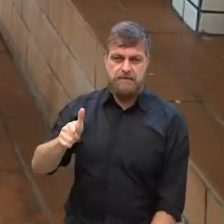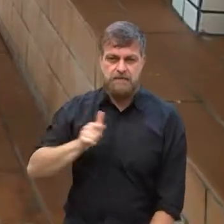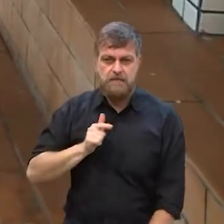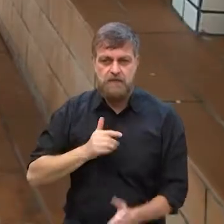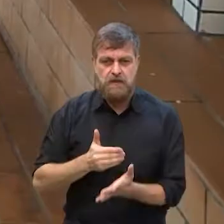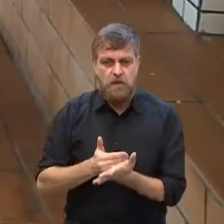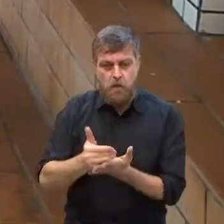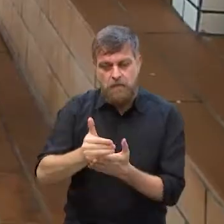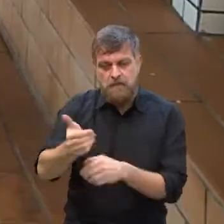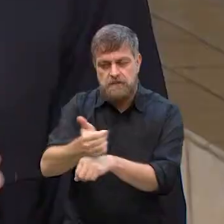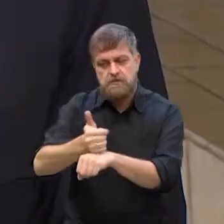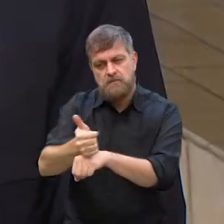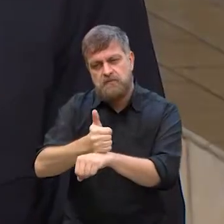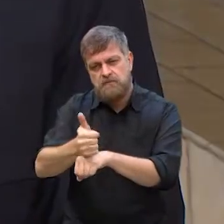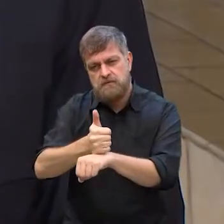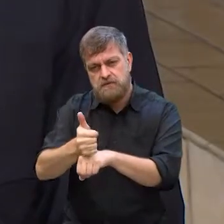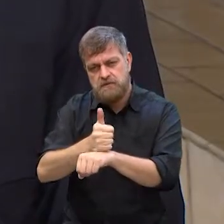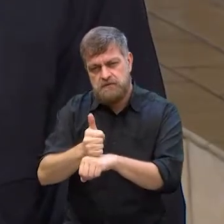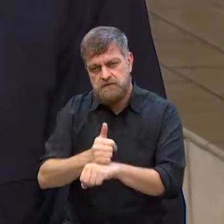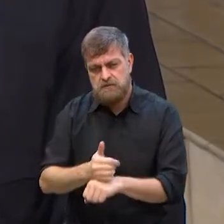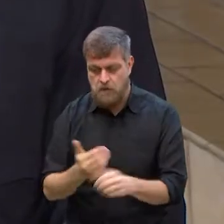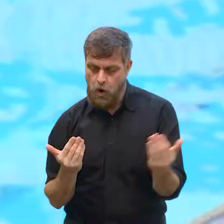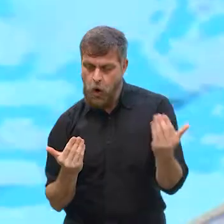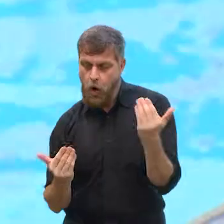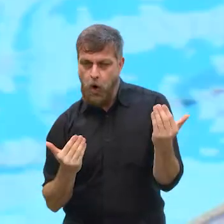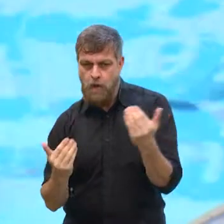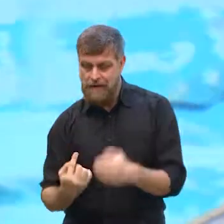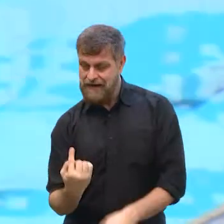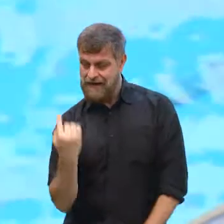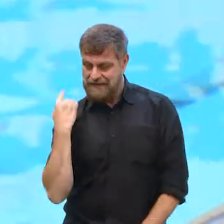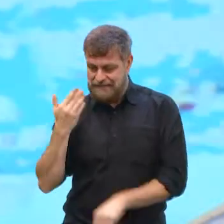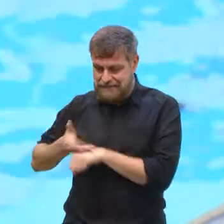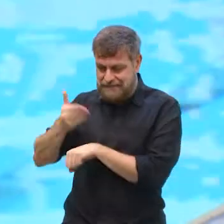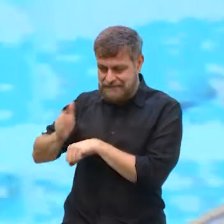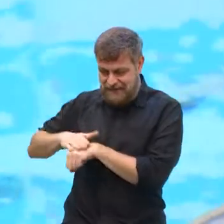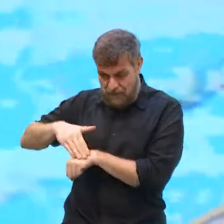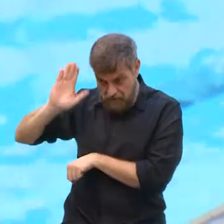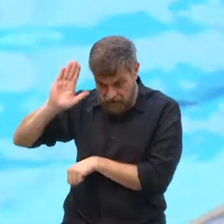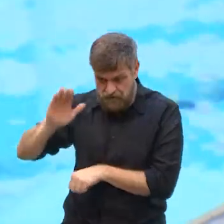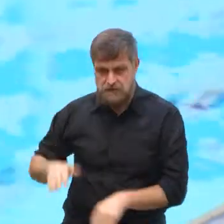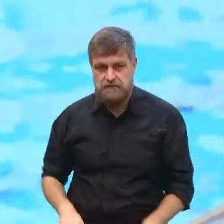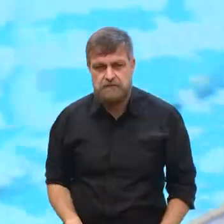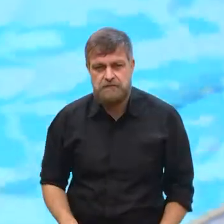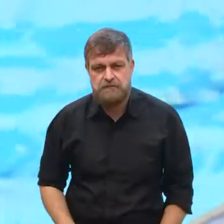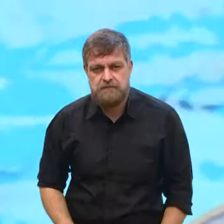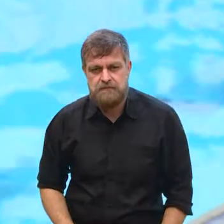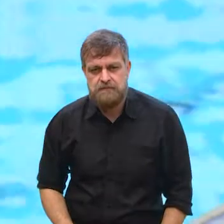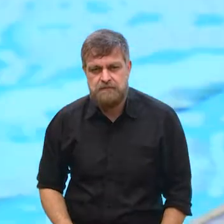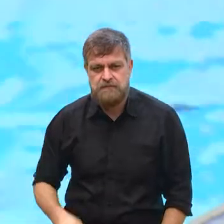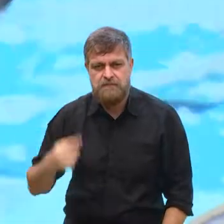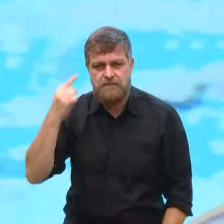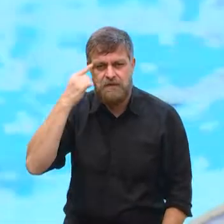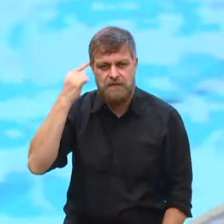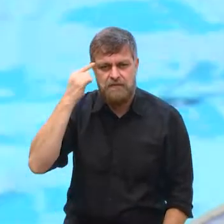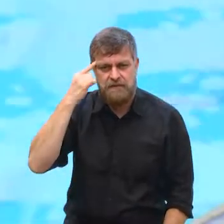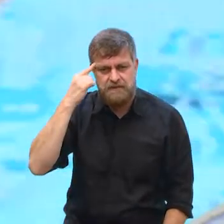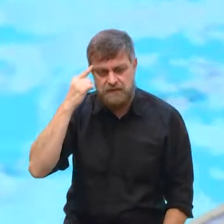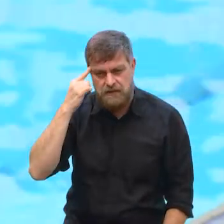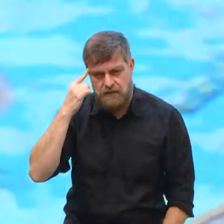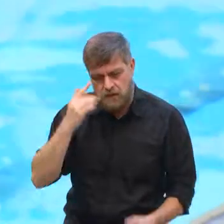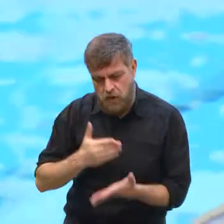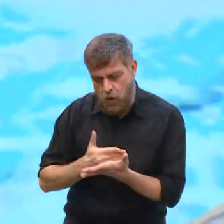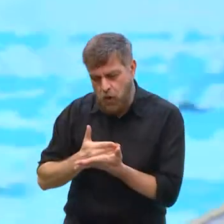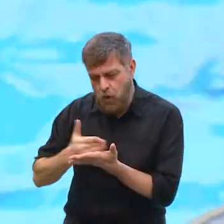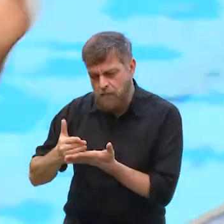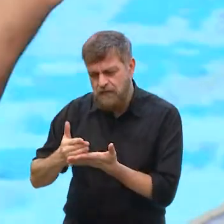começo de carreira, esse treinamento é maior ou menor? Olha, vamos pensar, eu no início da minha carreira